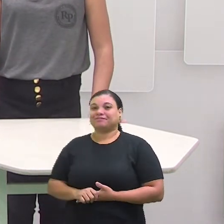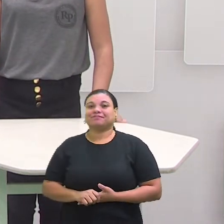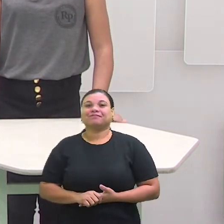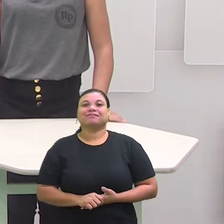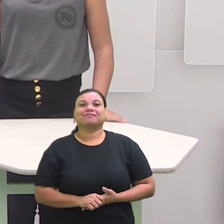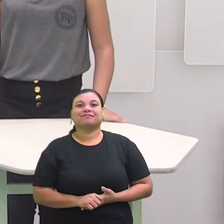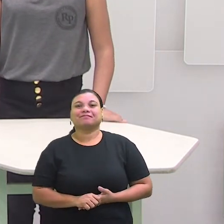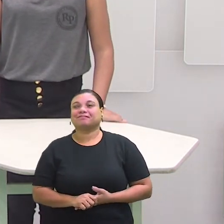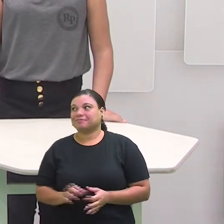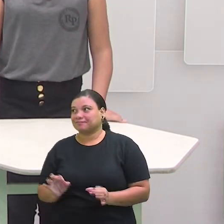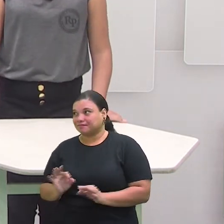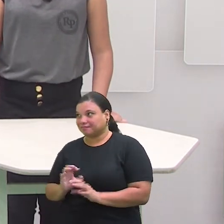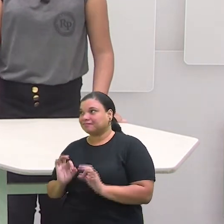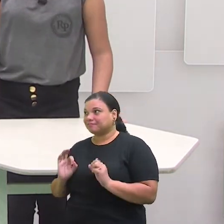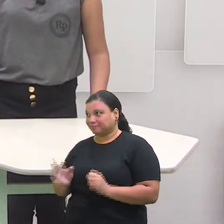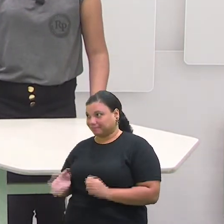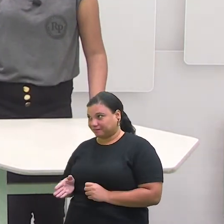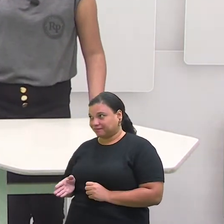preparada?